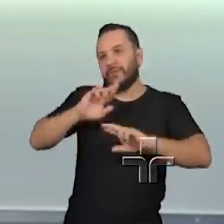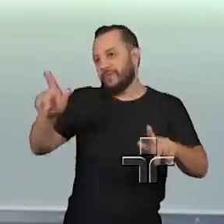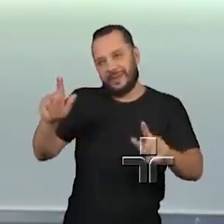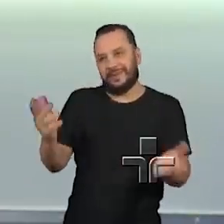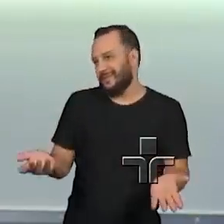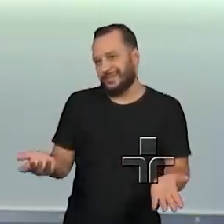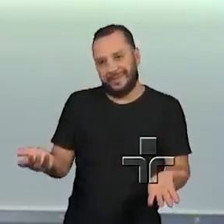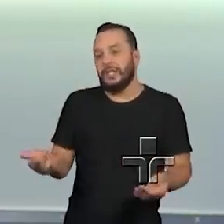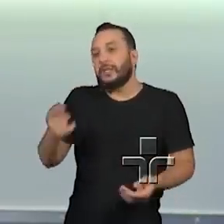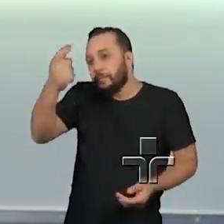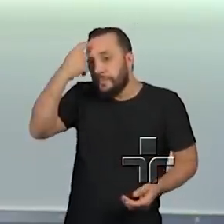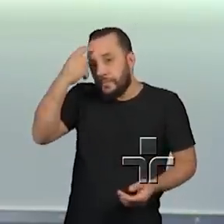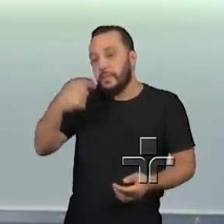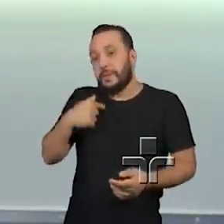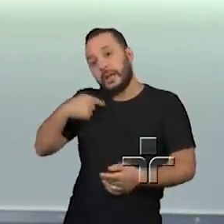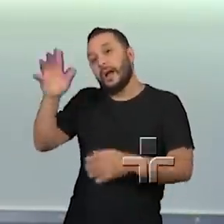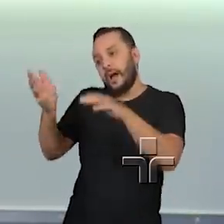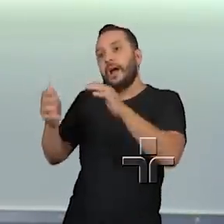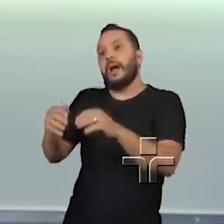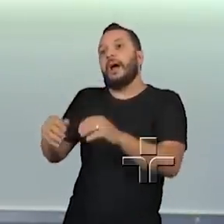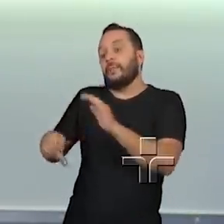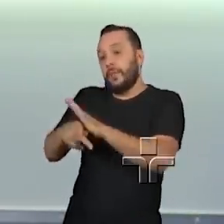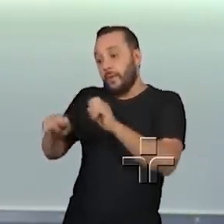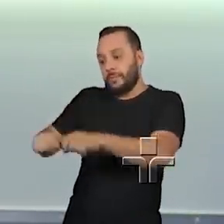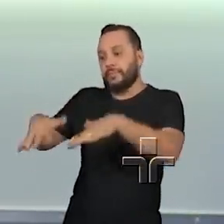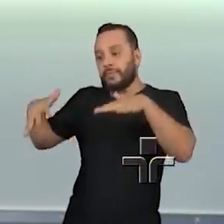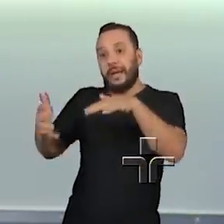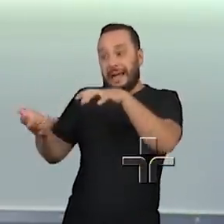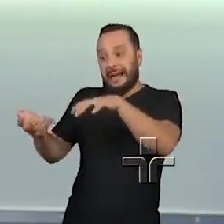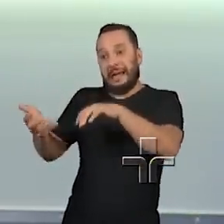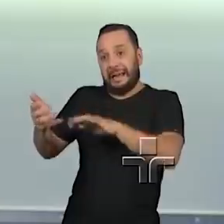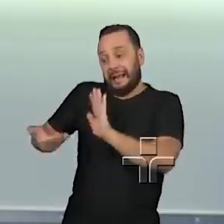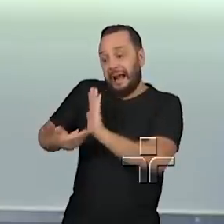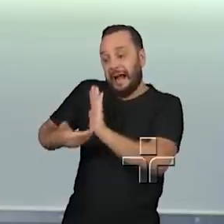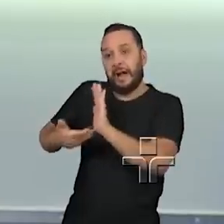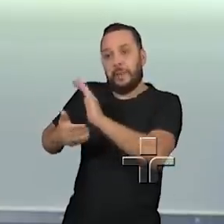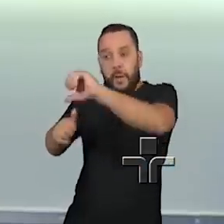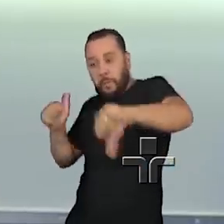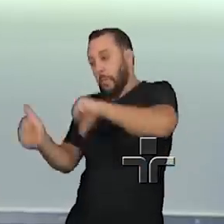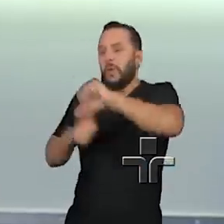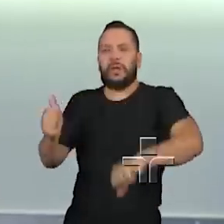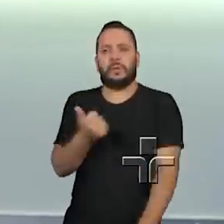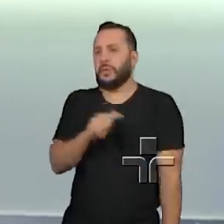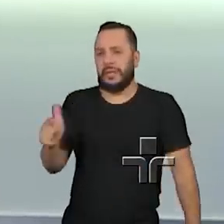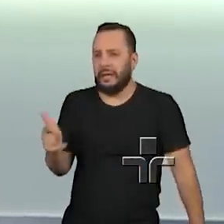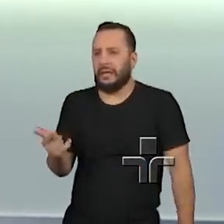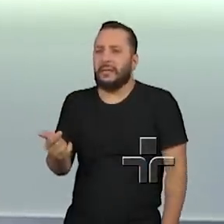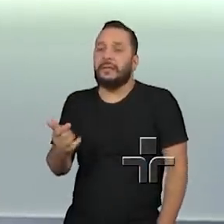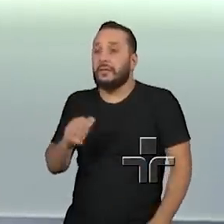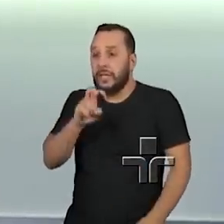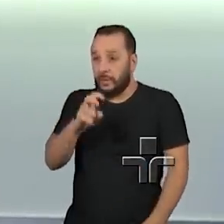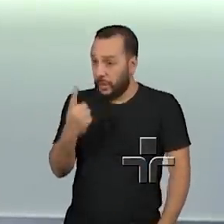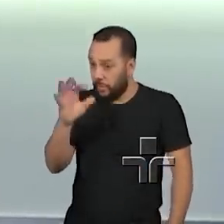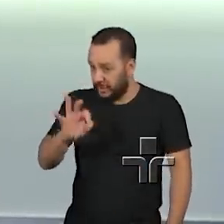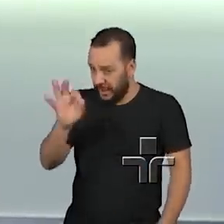a premissa de que houve uma grande renovação na Câmara dos Deputados, porque, de fato, é um cálculo do ministro Nelson Jobim, a renovação não foi de